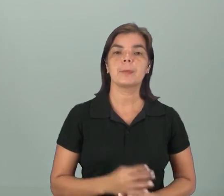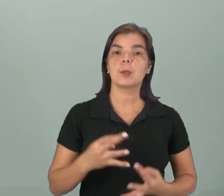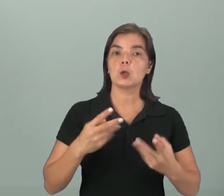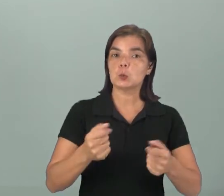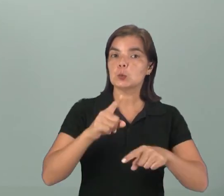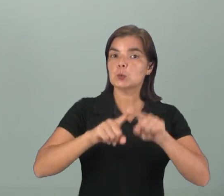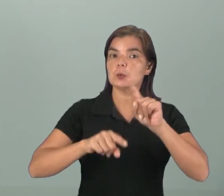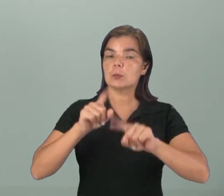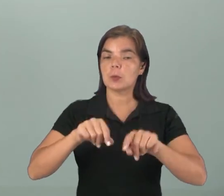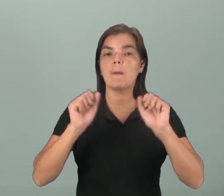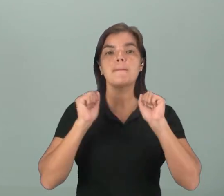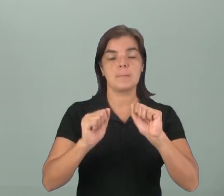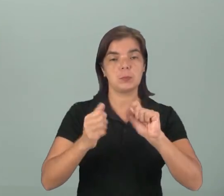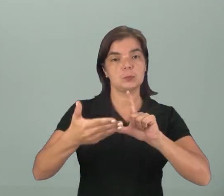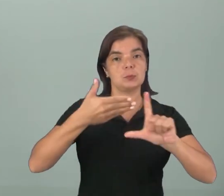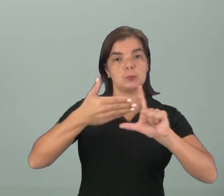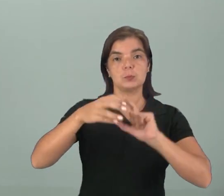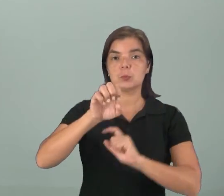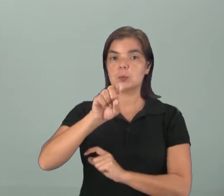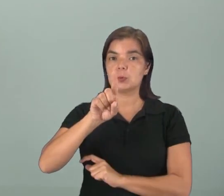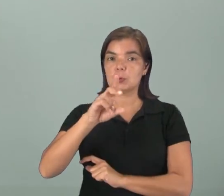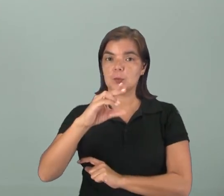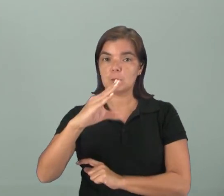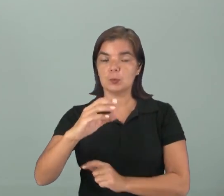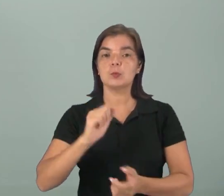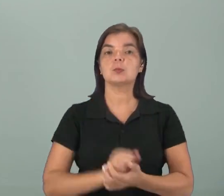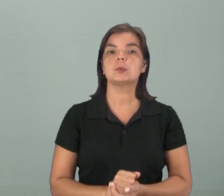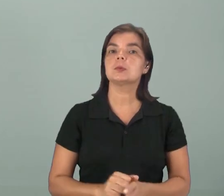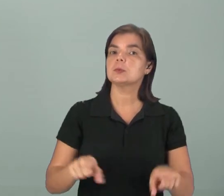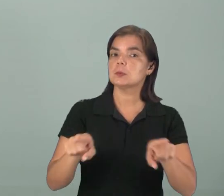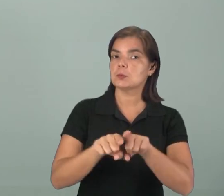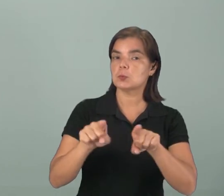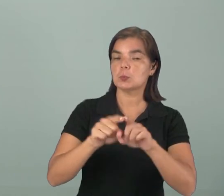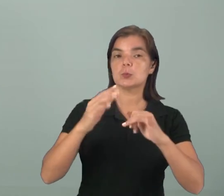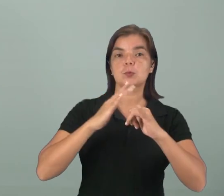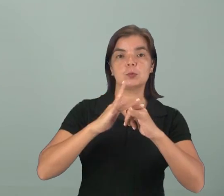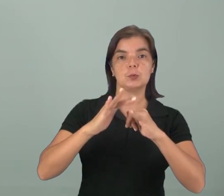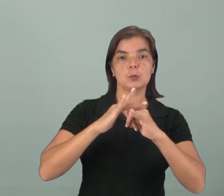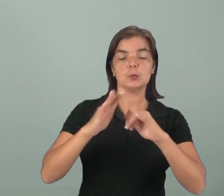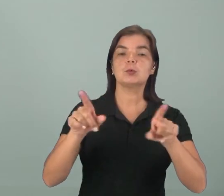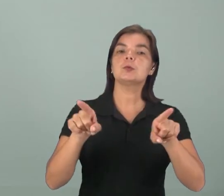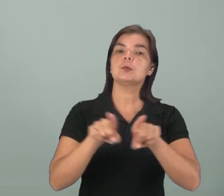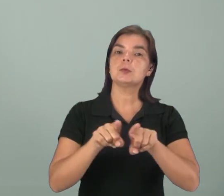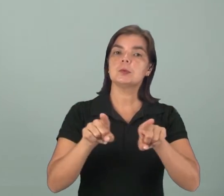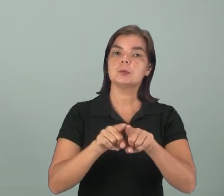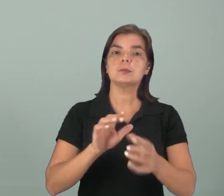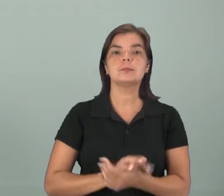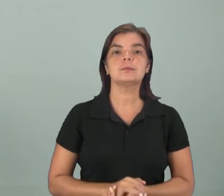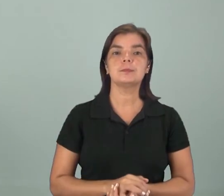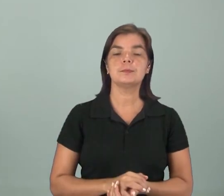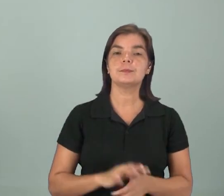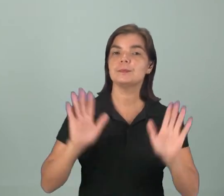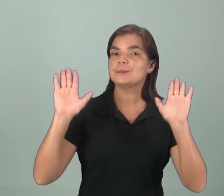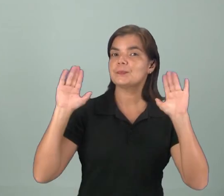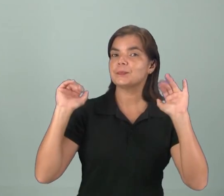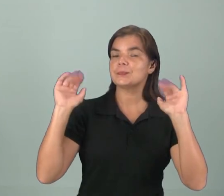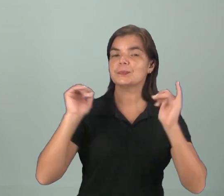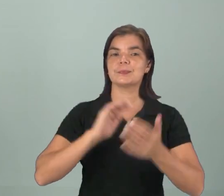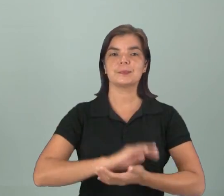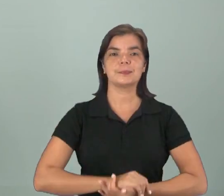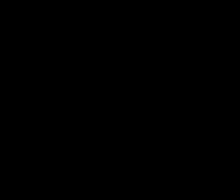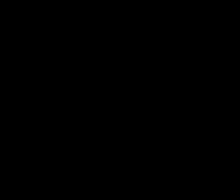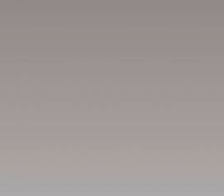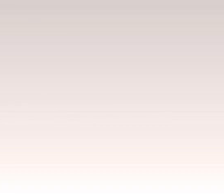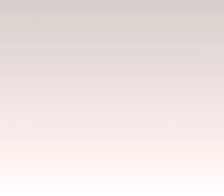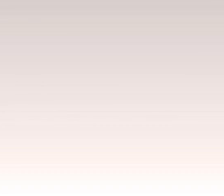Todo o nosso material vocês podem encontrar na plataforma Eduque, também pelo YouTube, né? E hasta luego!